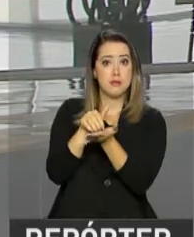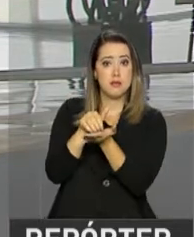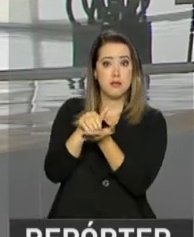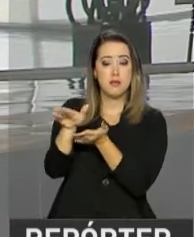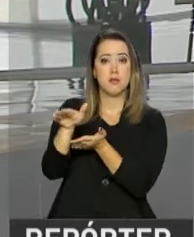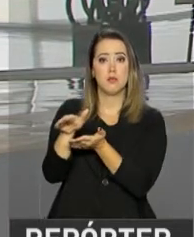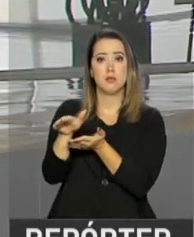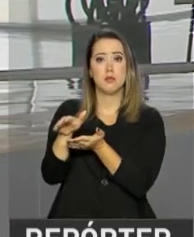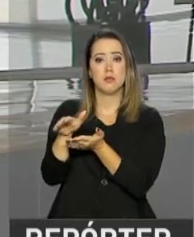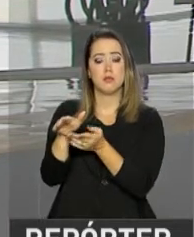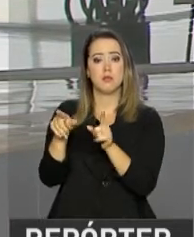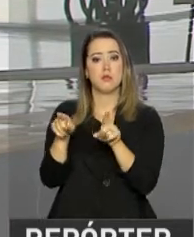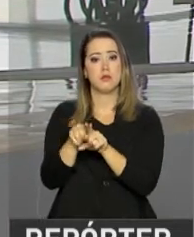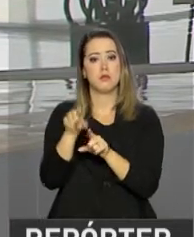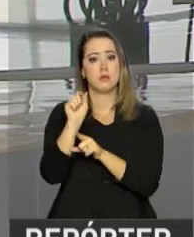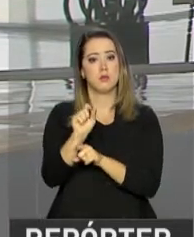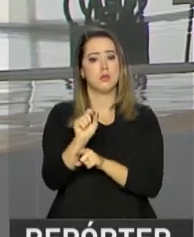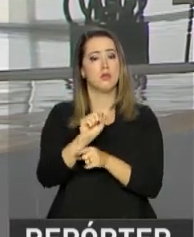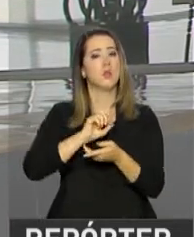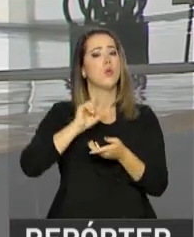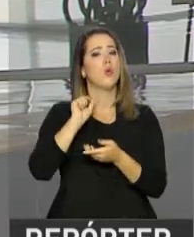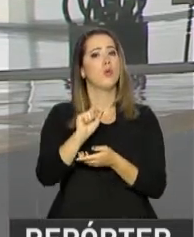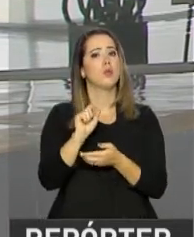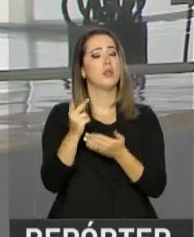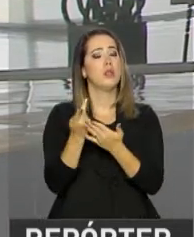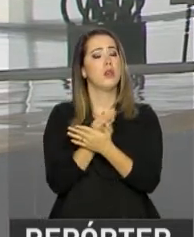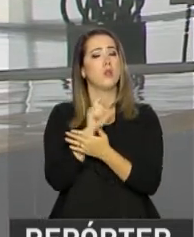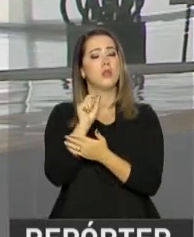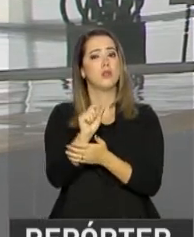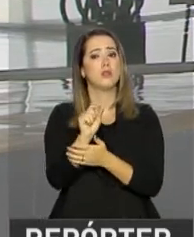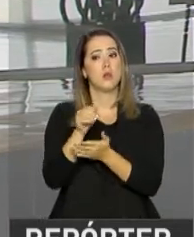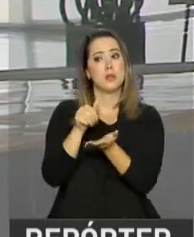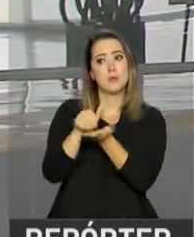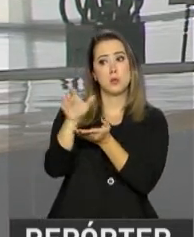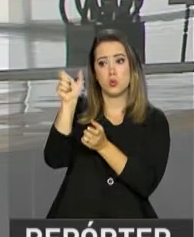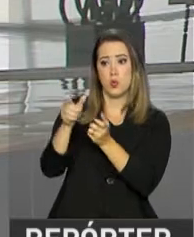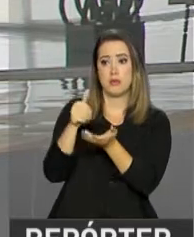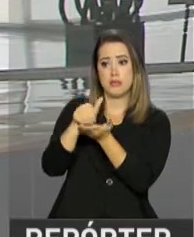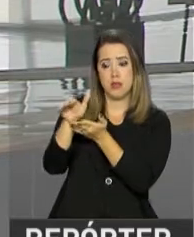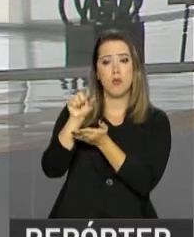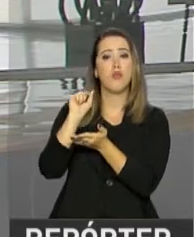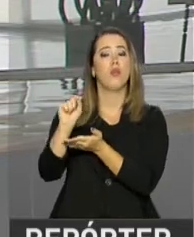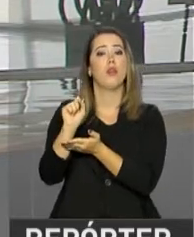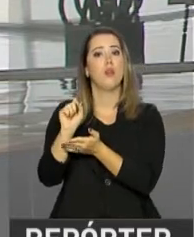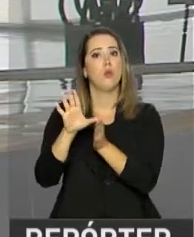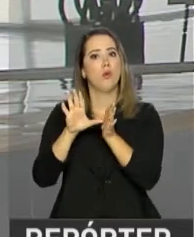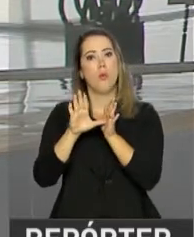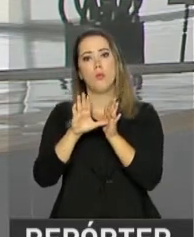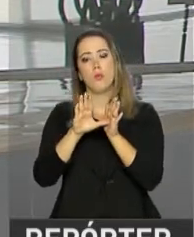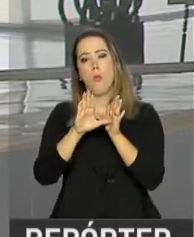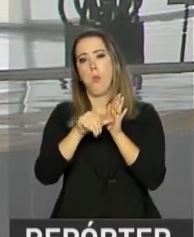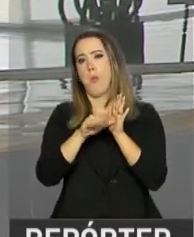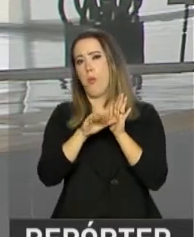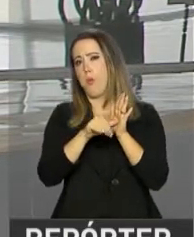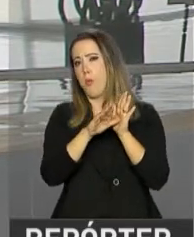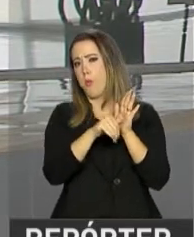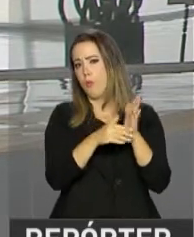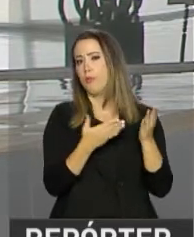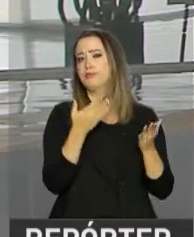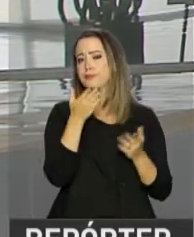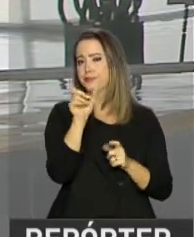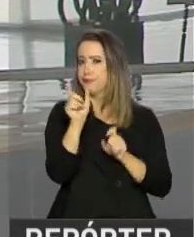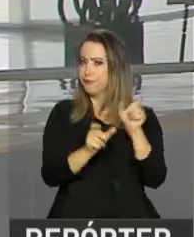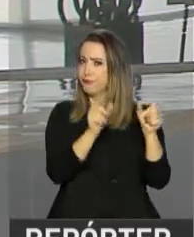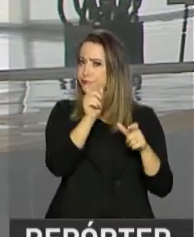motivou estes desligamentos da administração pública foram atos de de corrupção praticados por esses